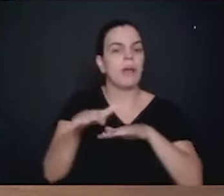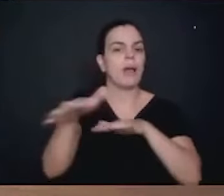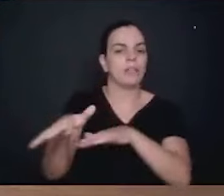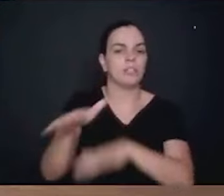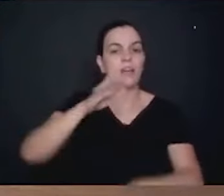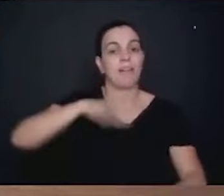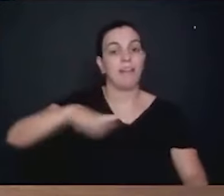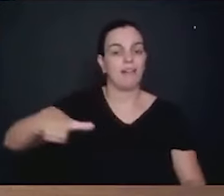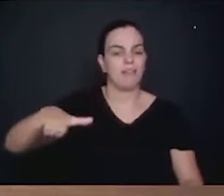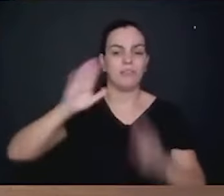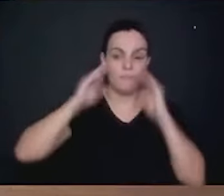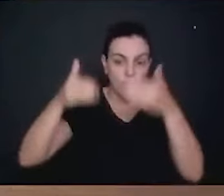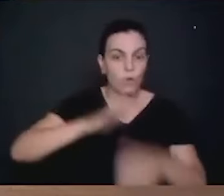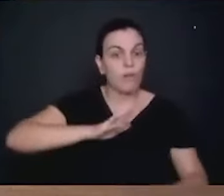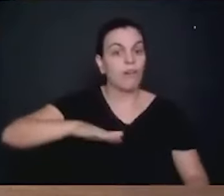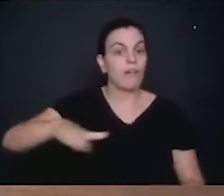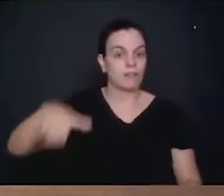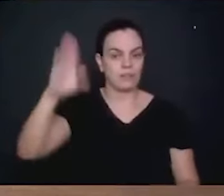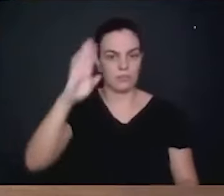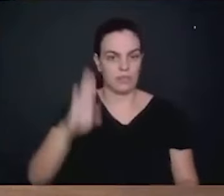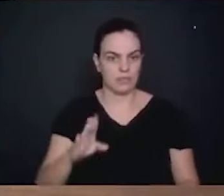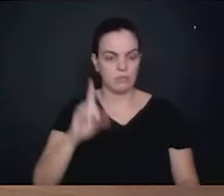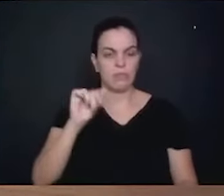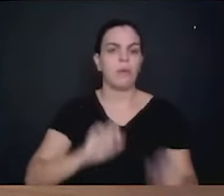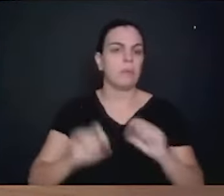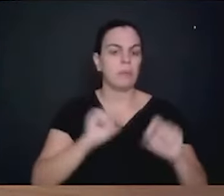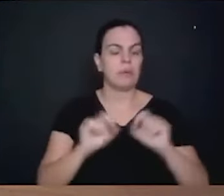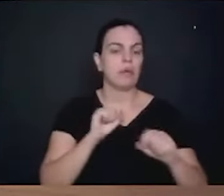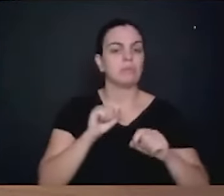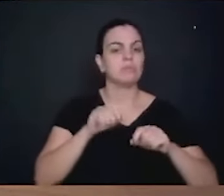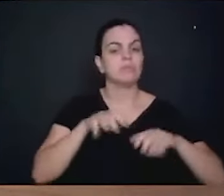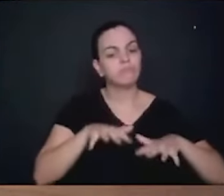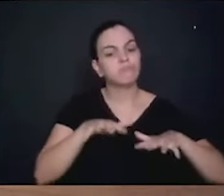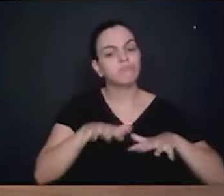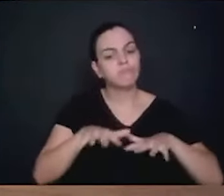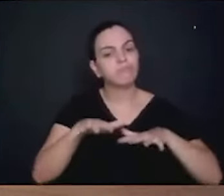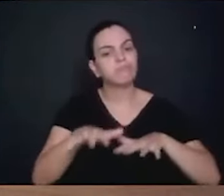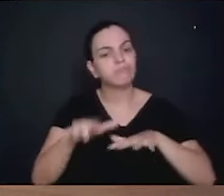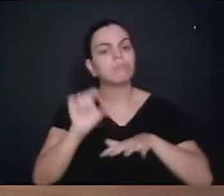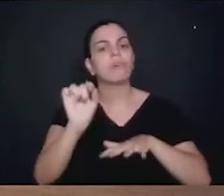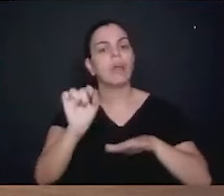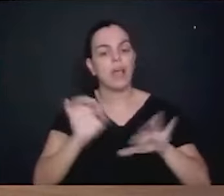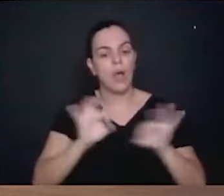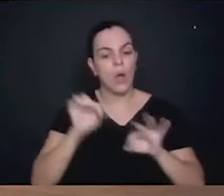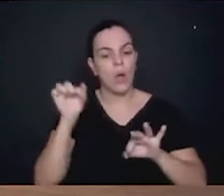que foi uma marcha, uma caminhada organizada por grupos, entidades de